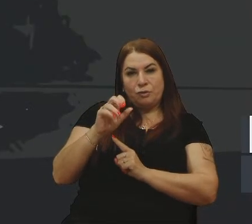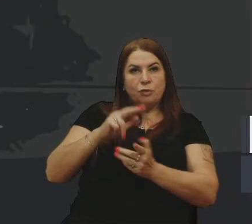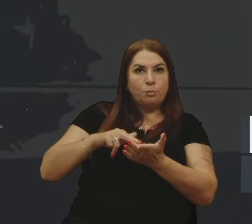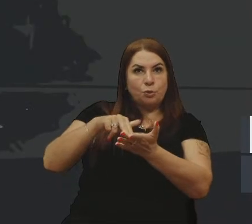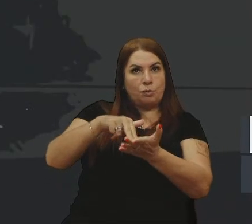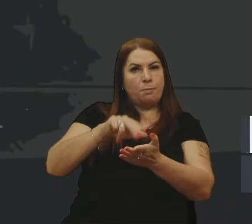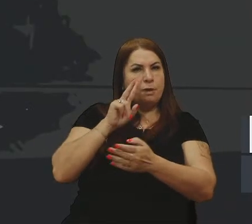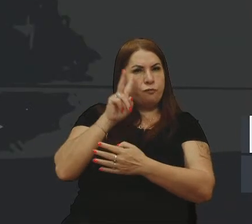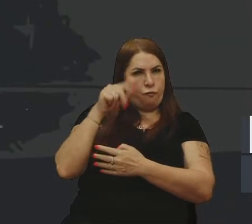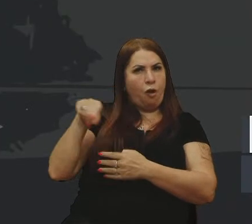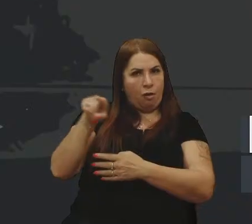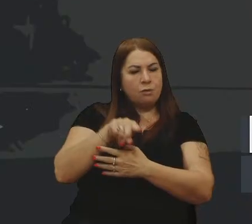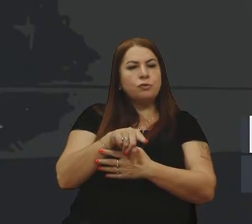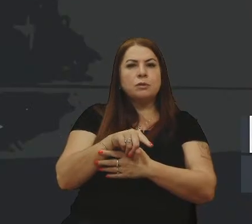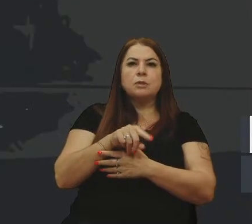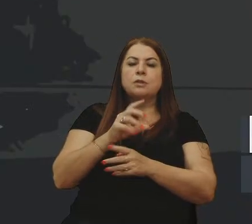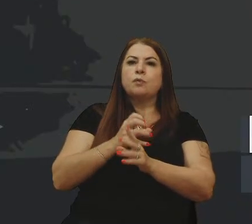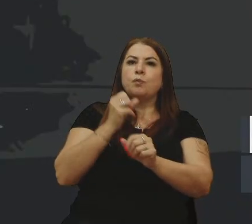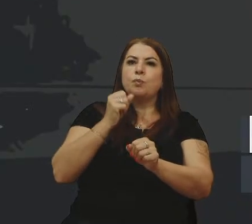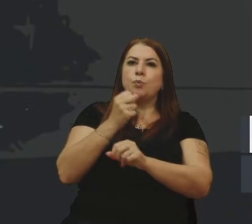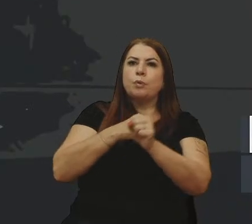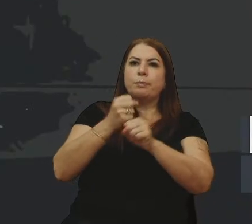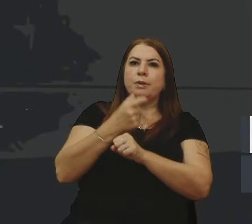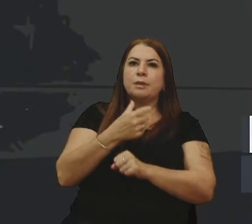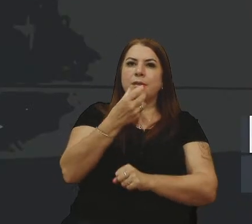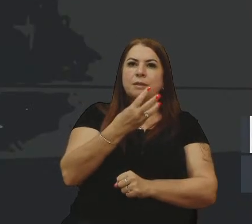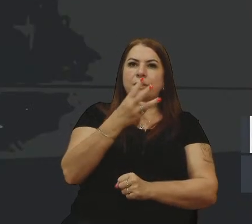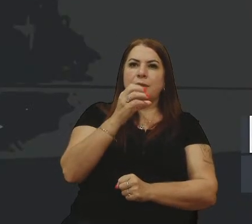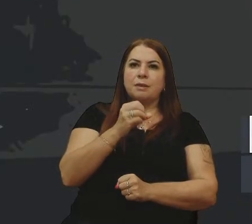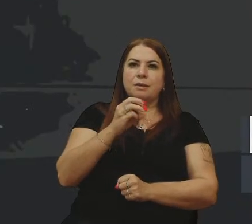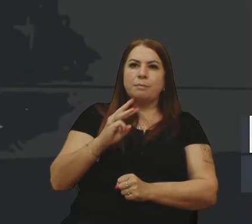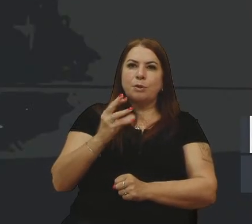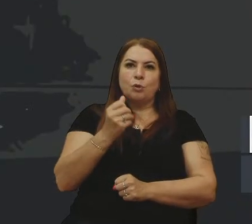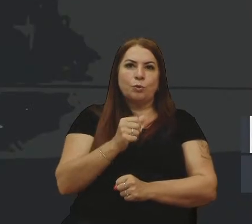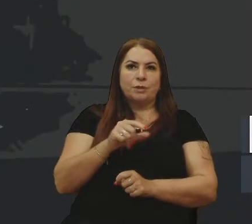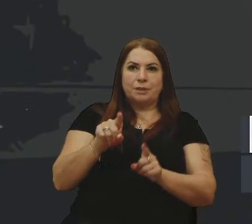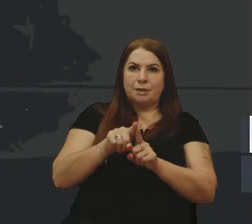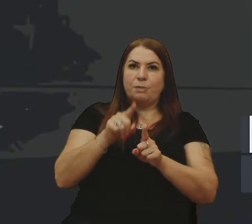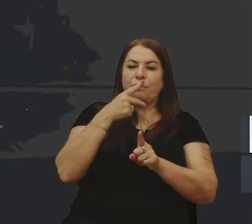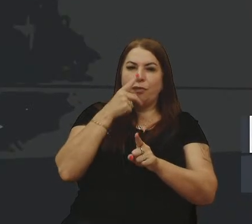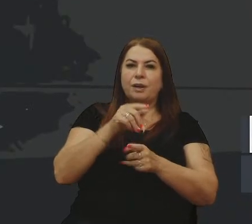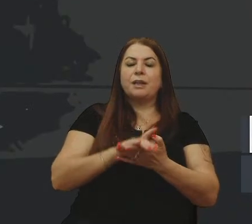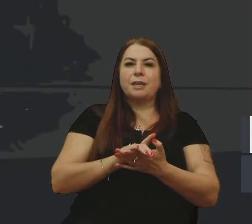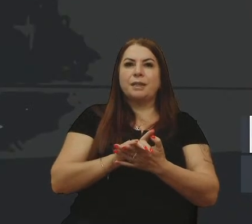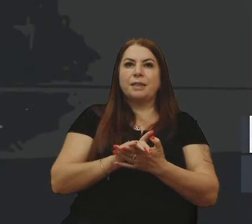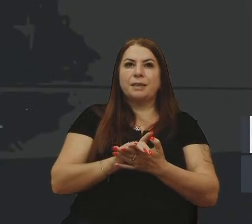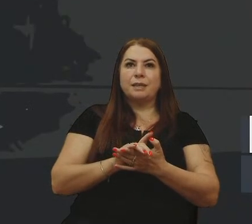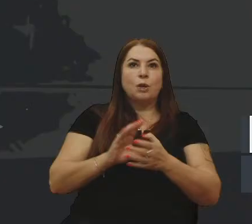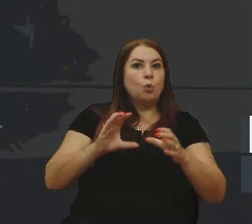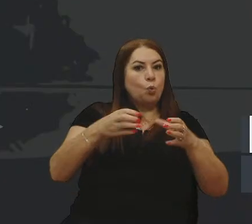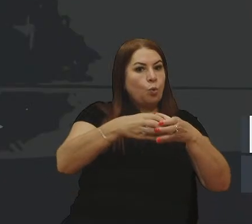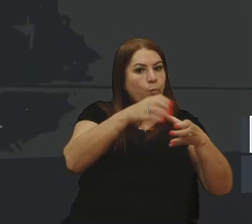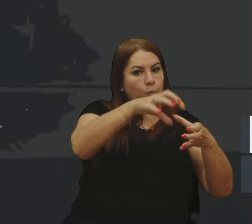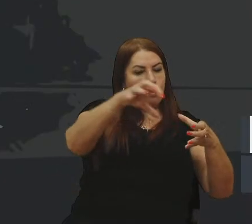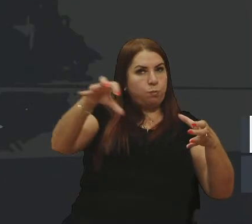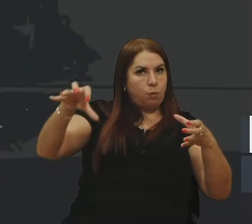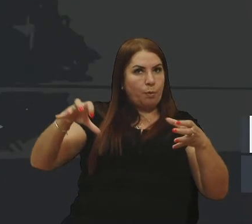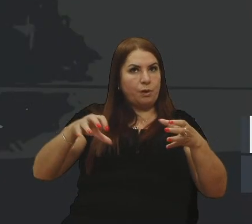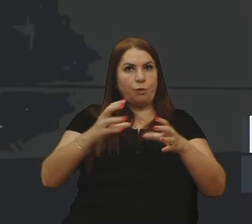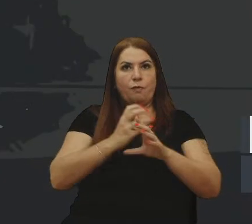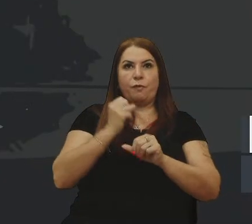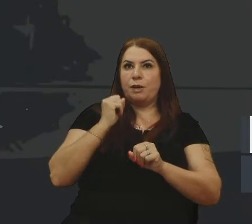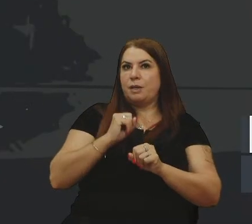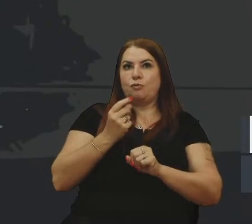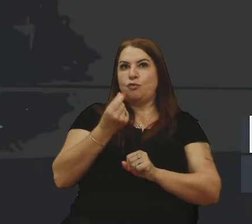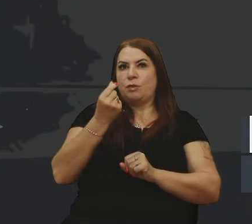forte. Nosso faturamento no ano passado fechou 30 milhões. Quando eu estou falando isso aqui, gente, é rede, tá? Isso aqui não é faturamento, não é